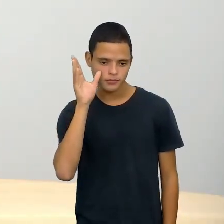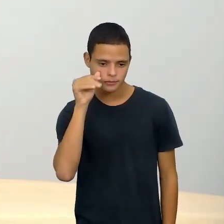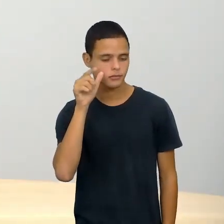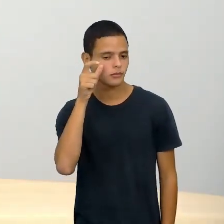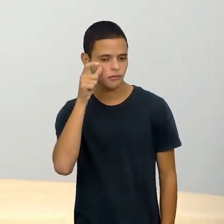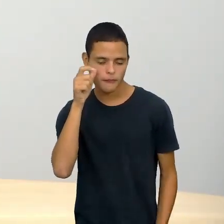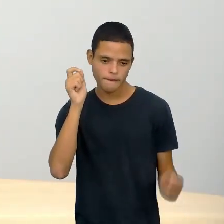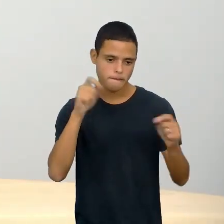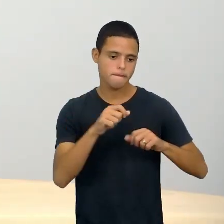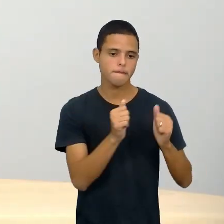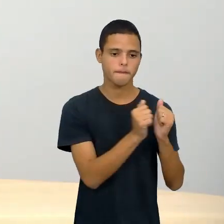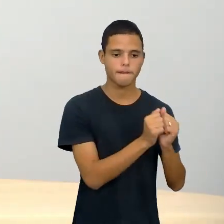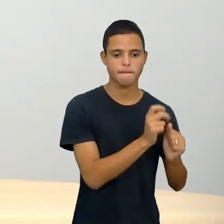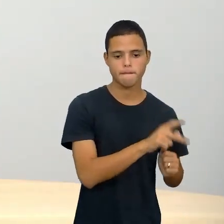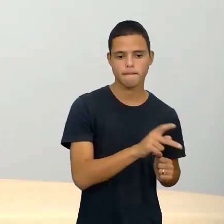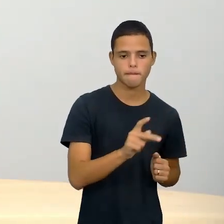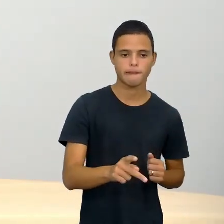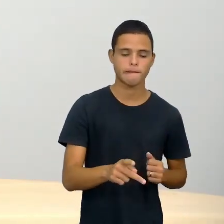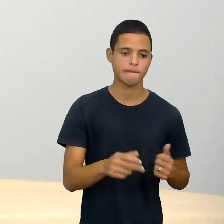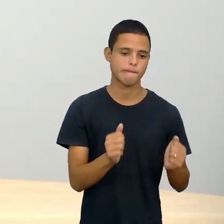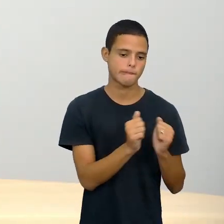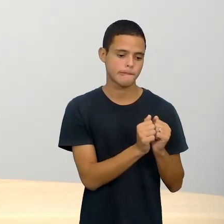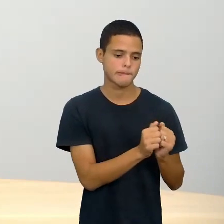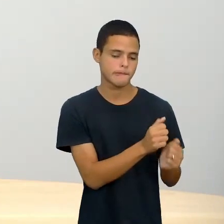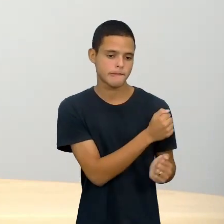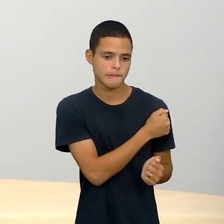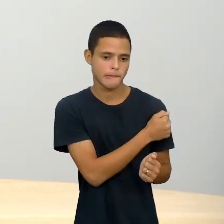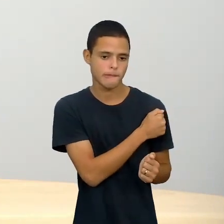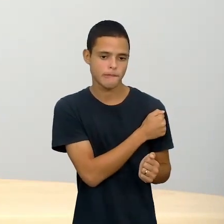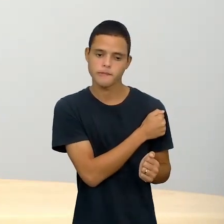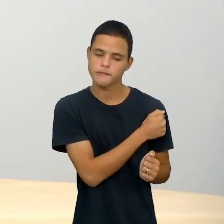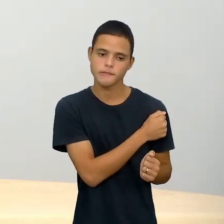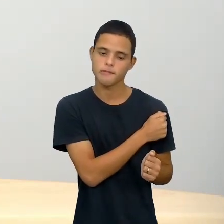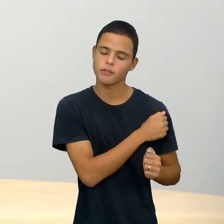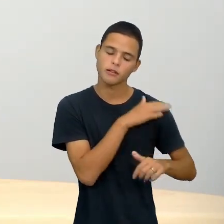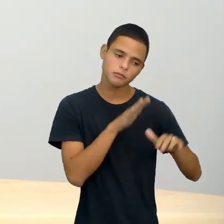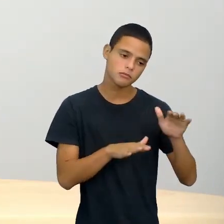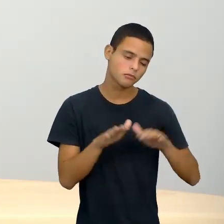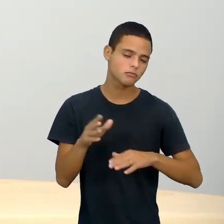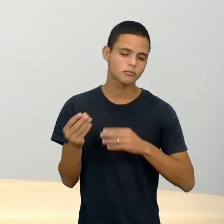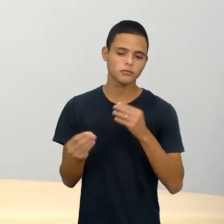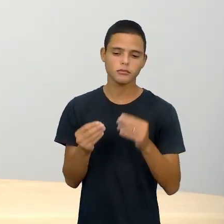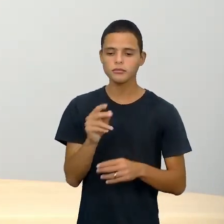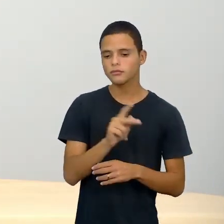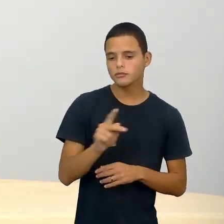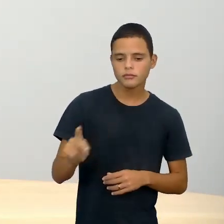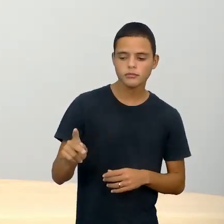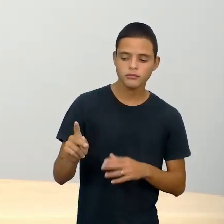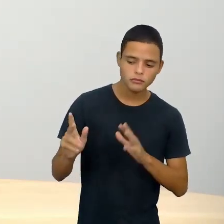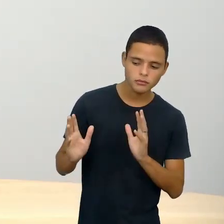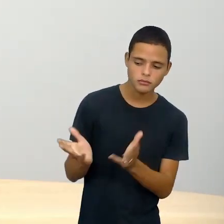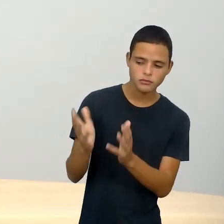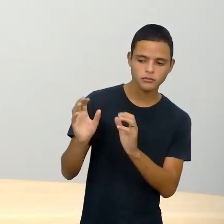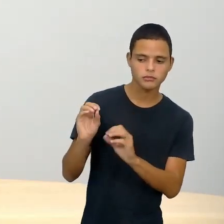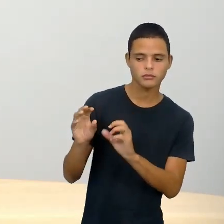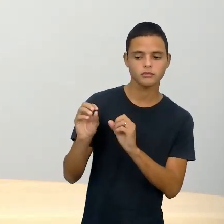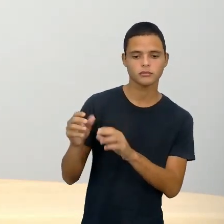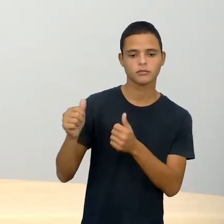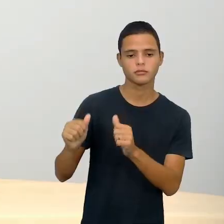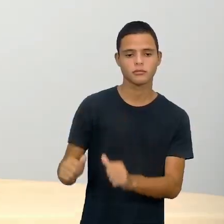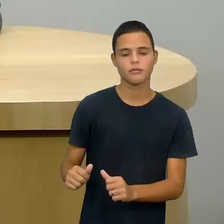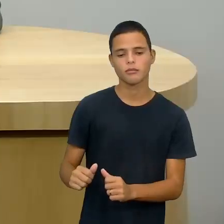com o professor e o aluno. Isso depende muito de como o professor vai dirigir esse processo.